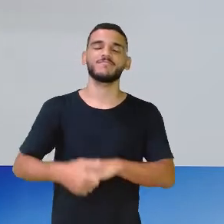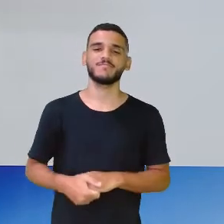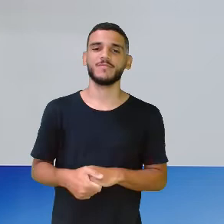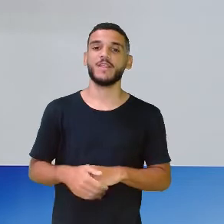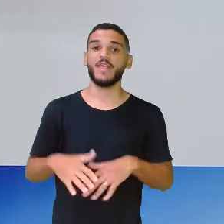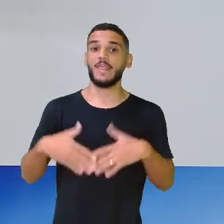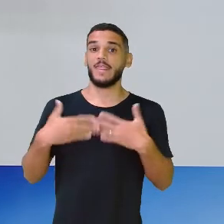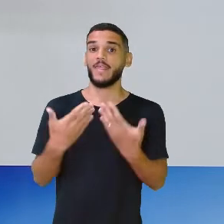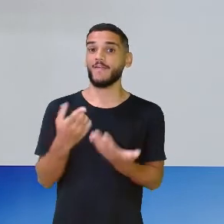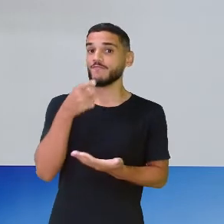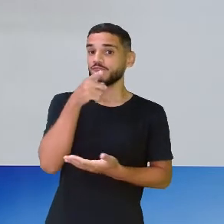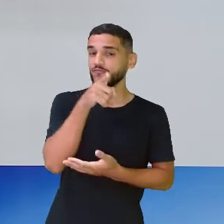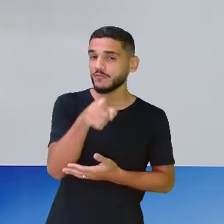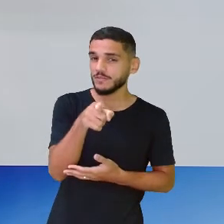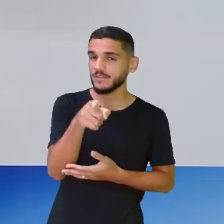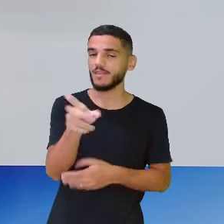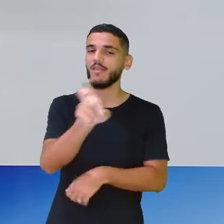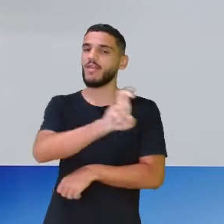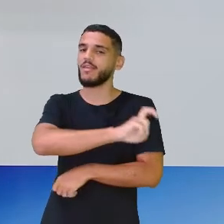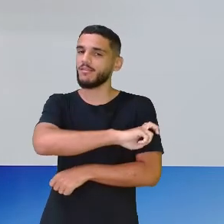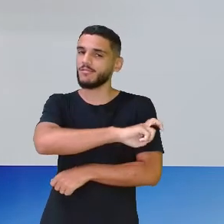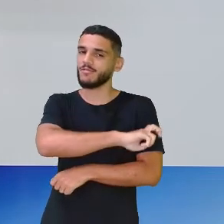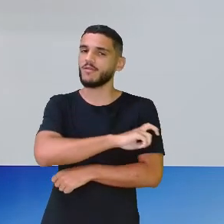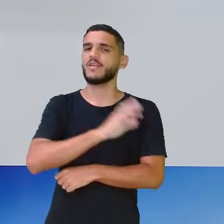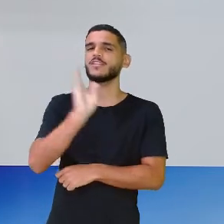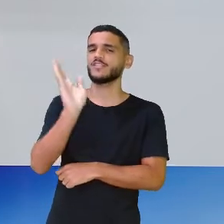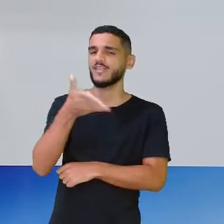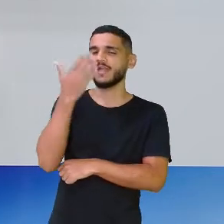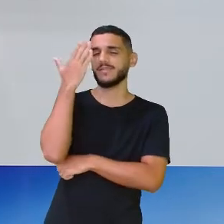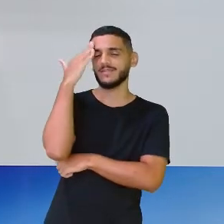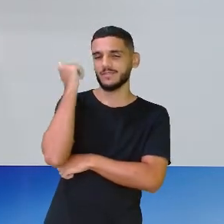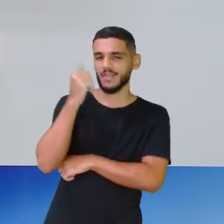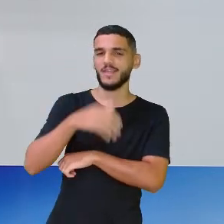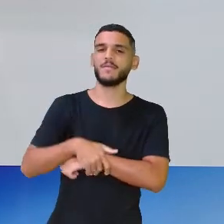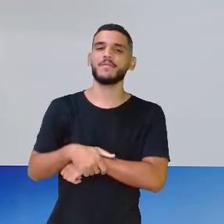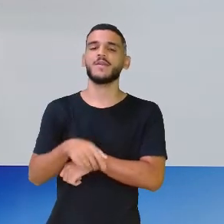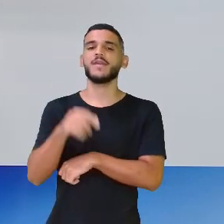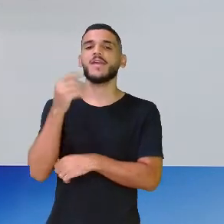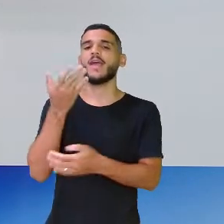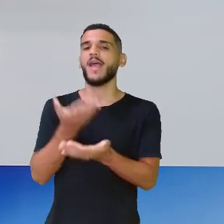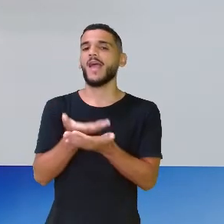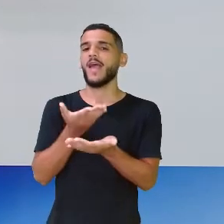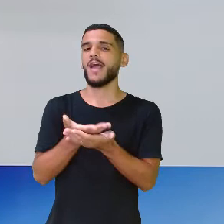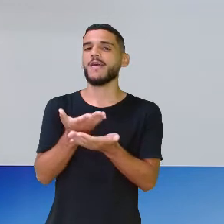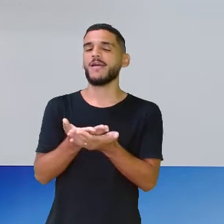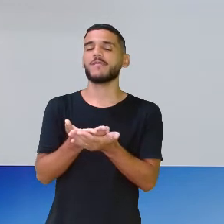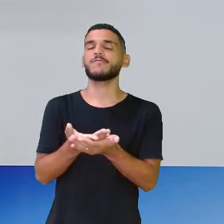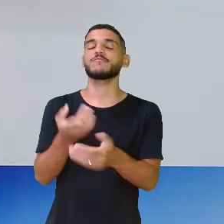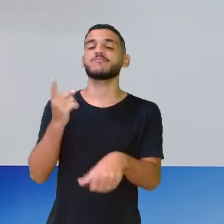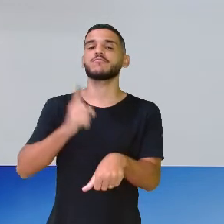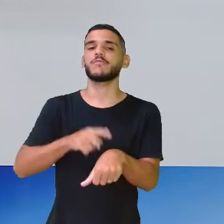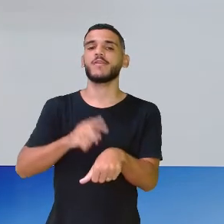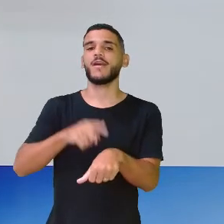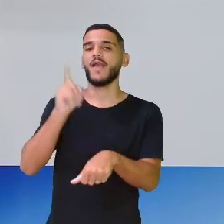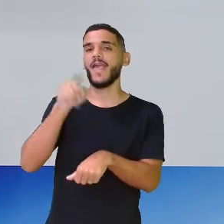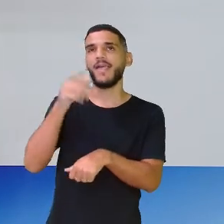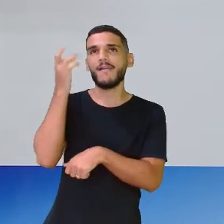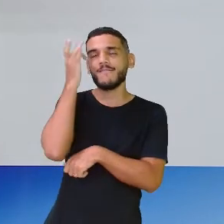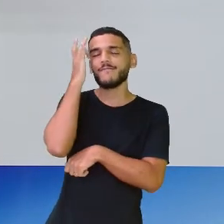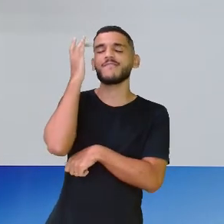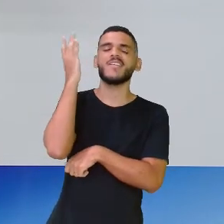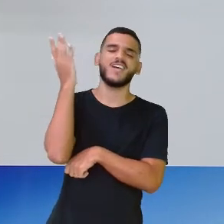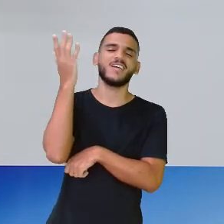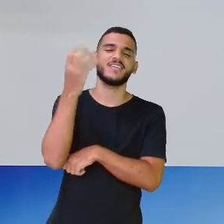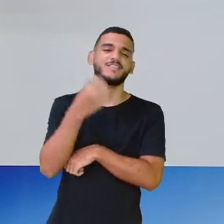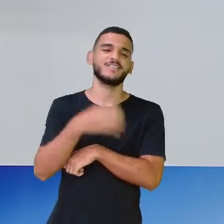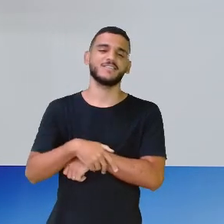Você que é do quinto ano já sabe que a aula de agora será um docinho. Vocês sabem disso, né?